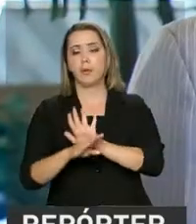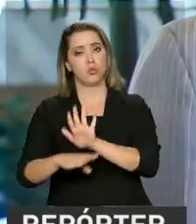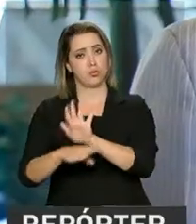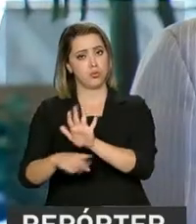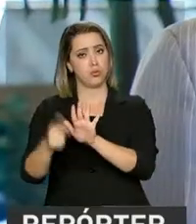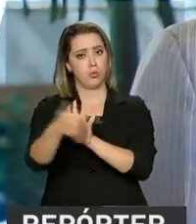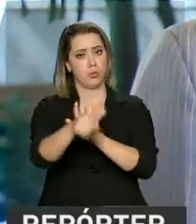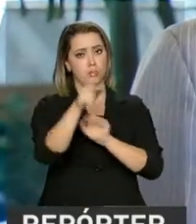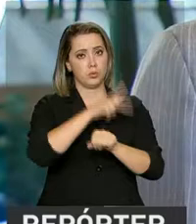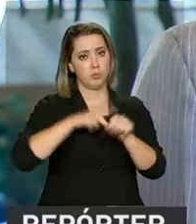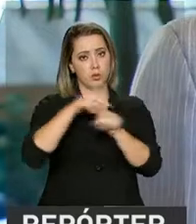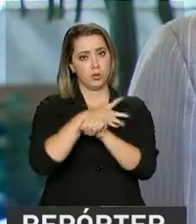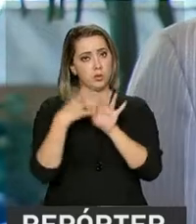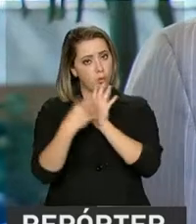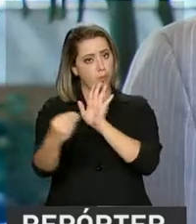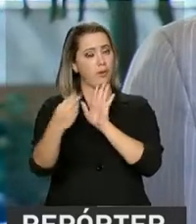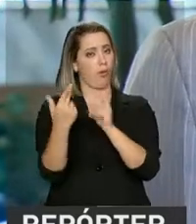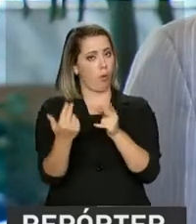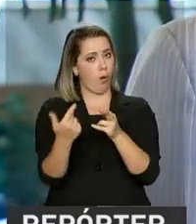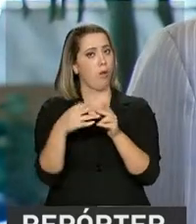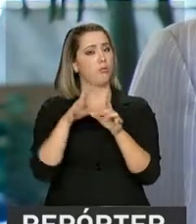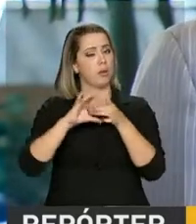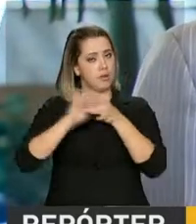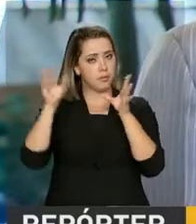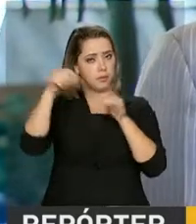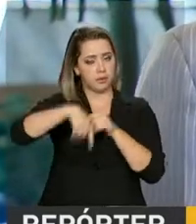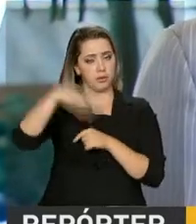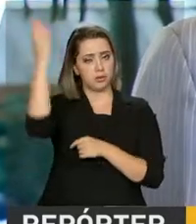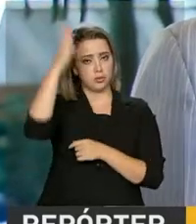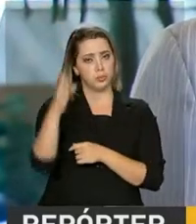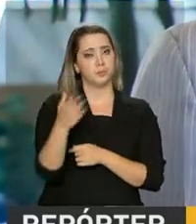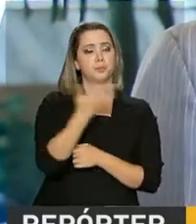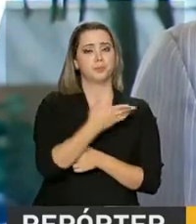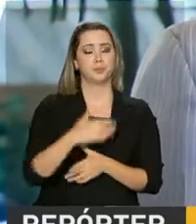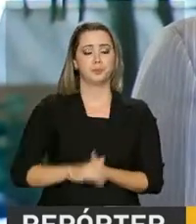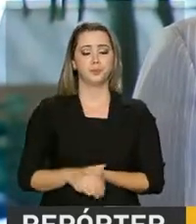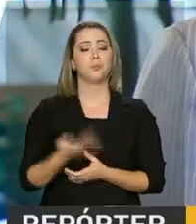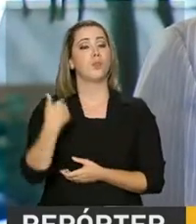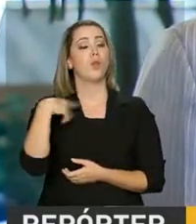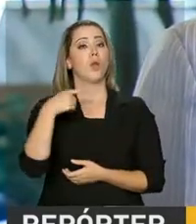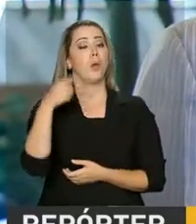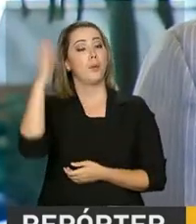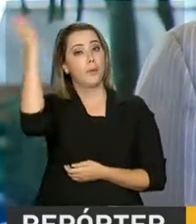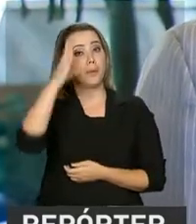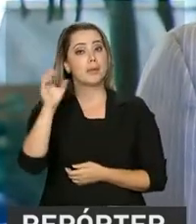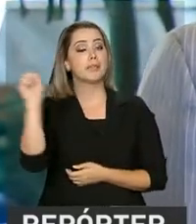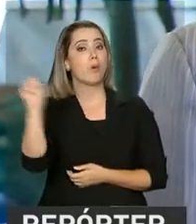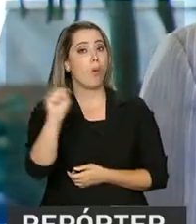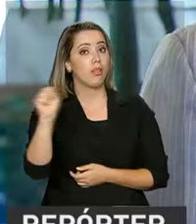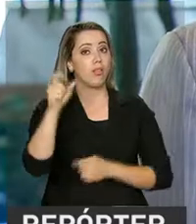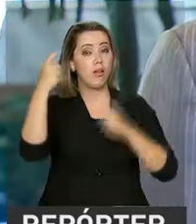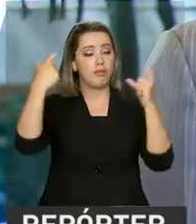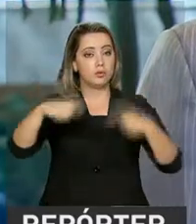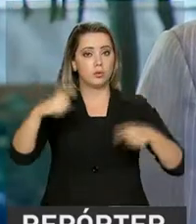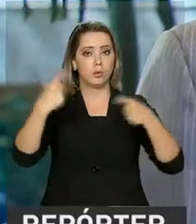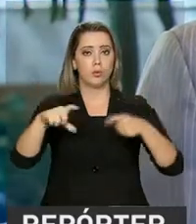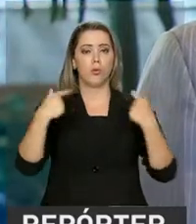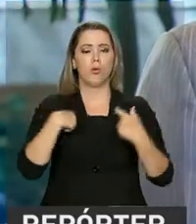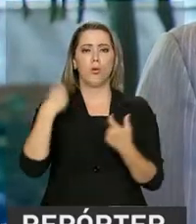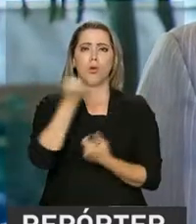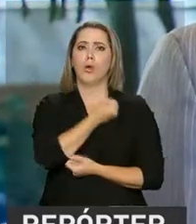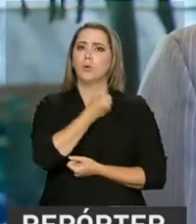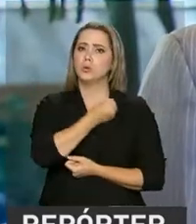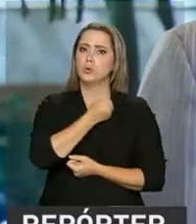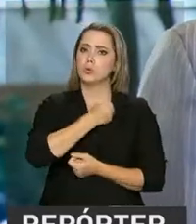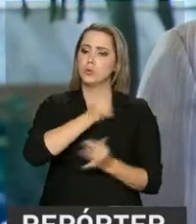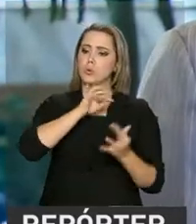recentemente o brasil alcançou a oitava posição em um ranking mundial de dados abertos elaborado por